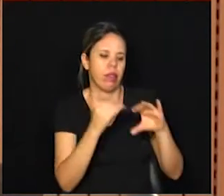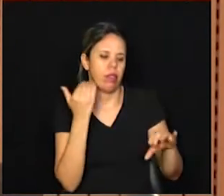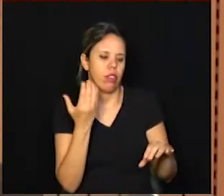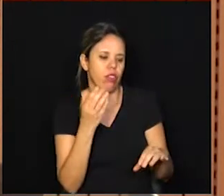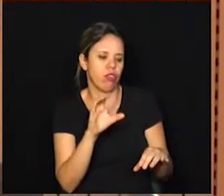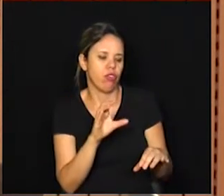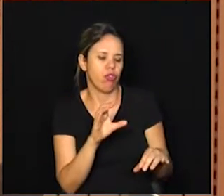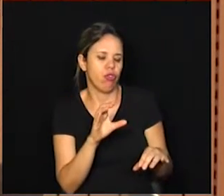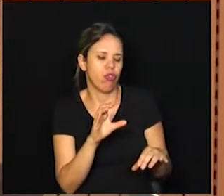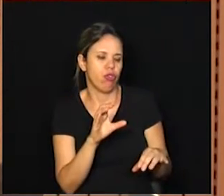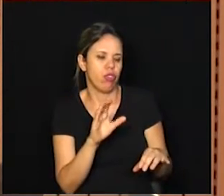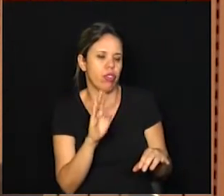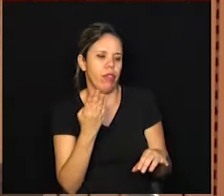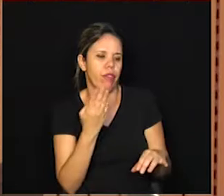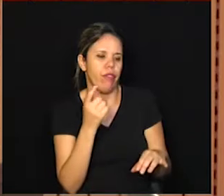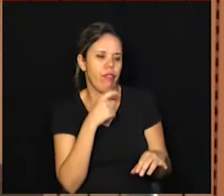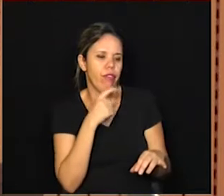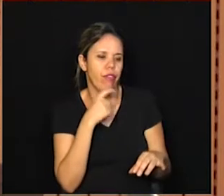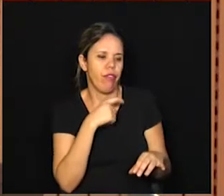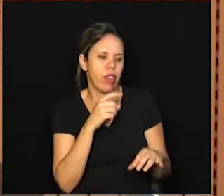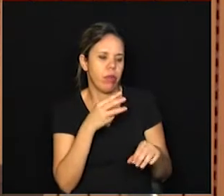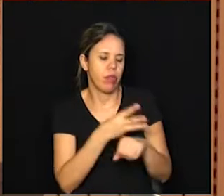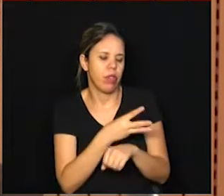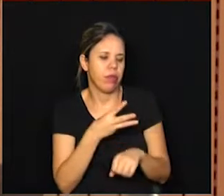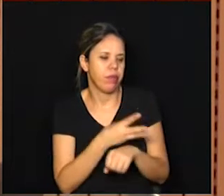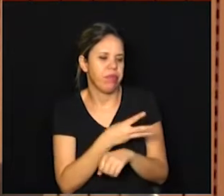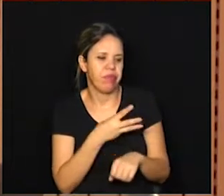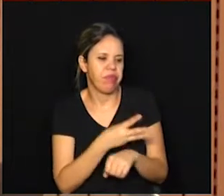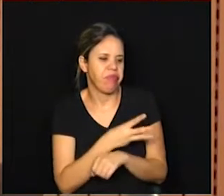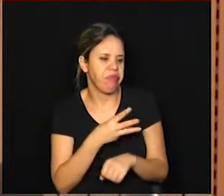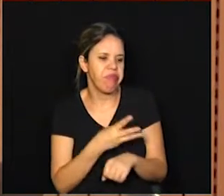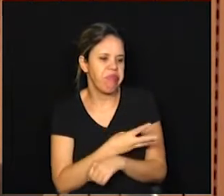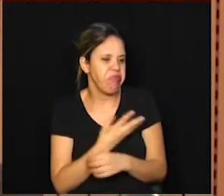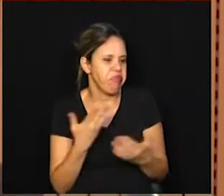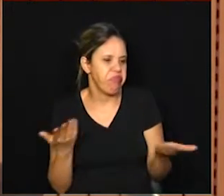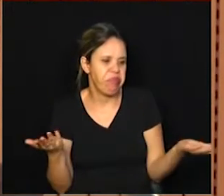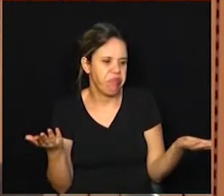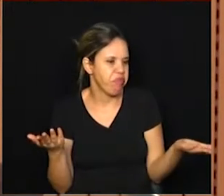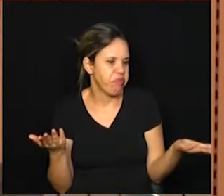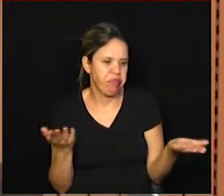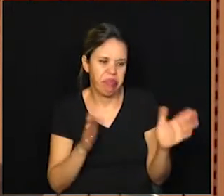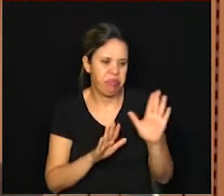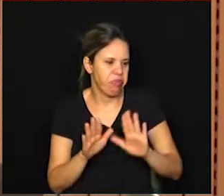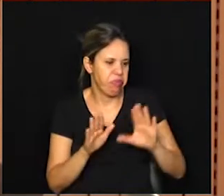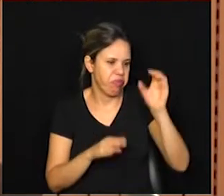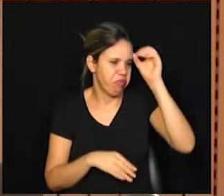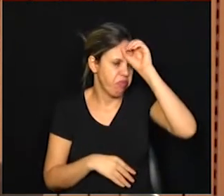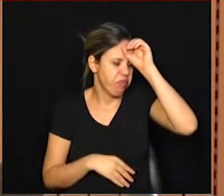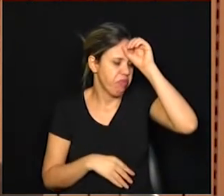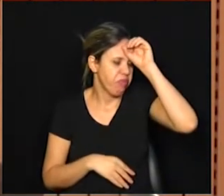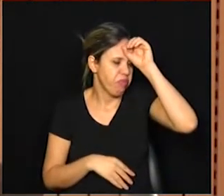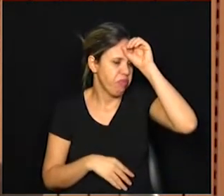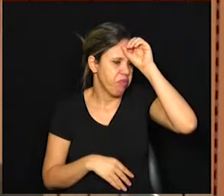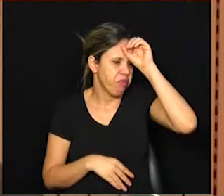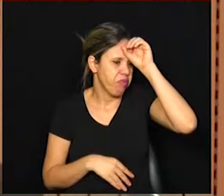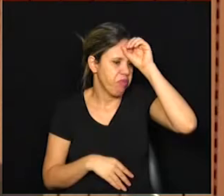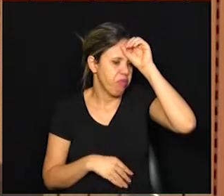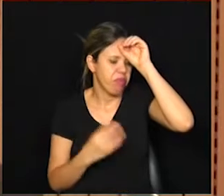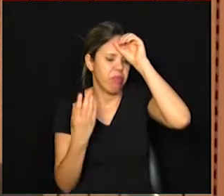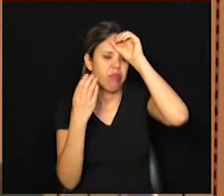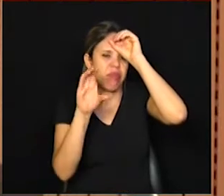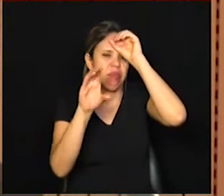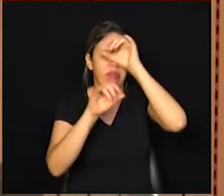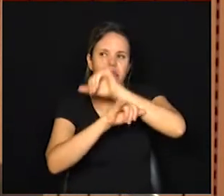pelo WhatsApp, ele, sem ter nenhum tipo de cuidado, ele retransmite